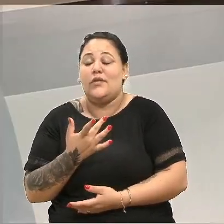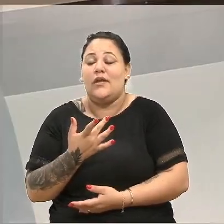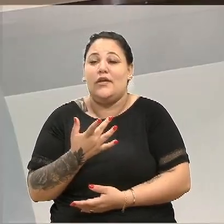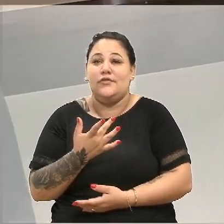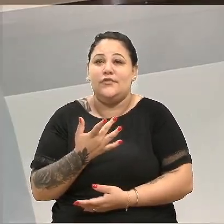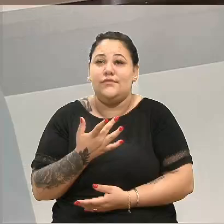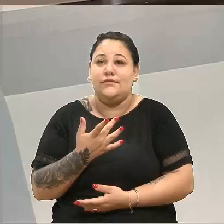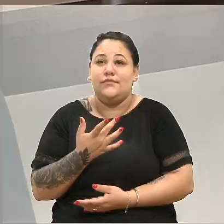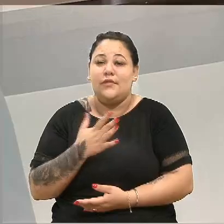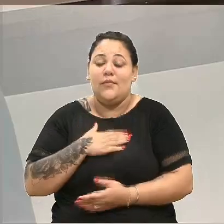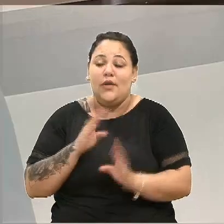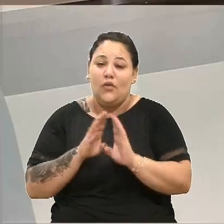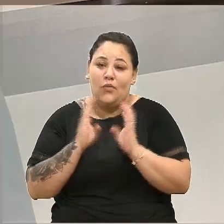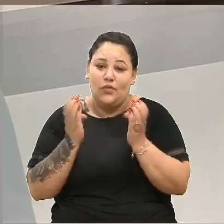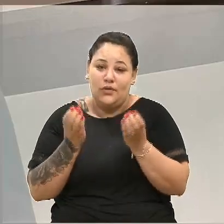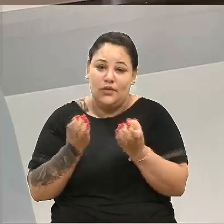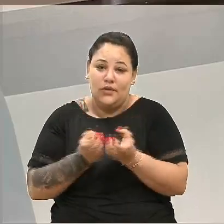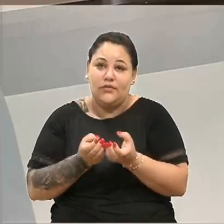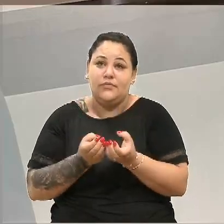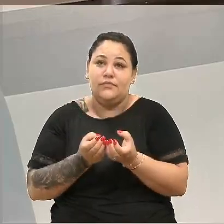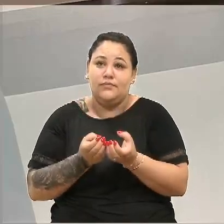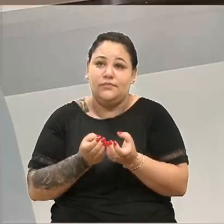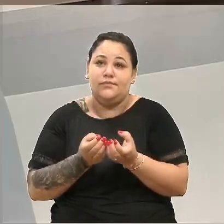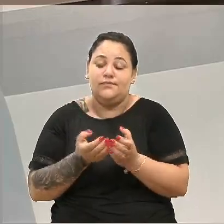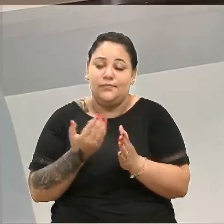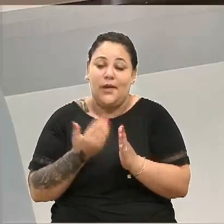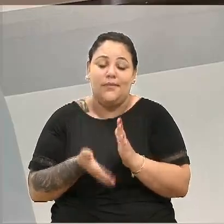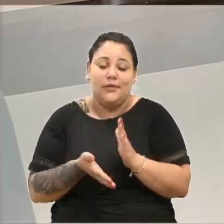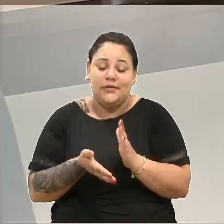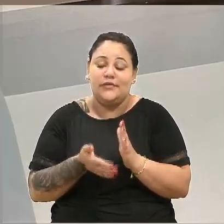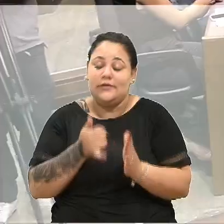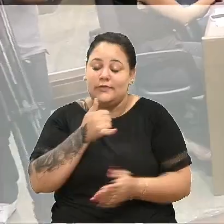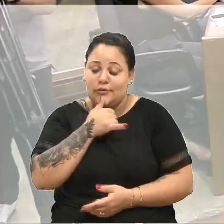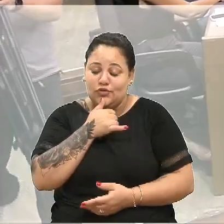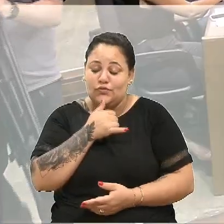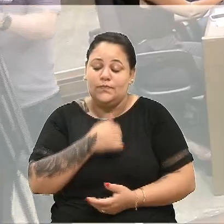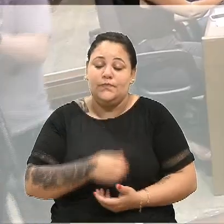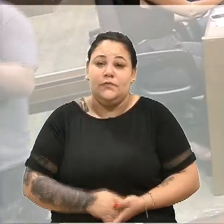Sérgio Tonioli, conhecido como Vilém, uma perda irreparável.